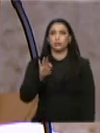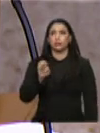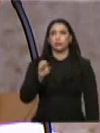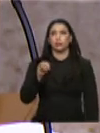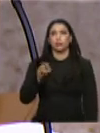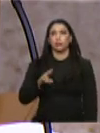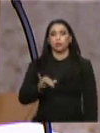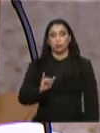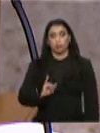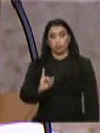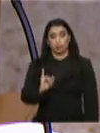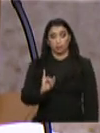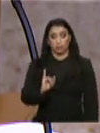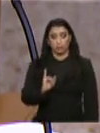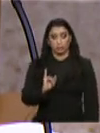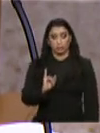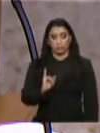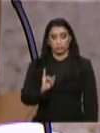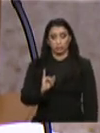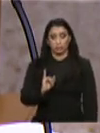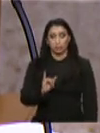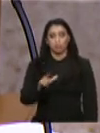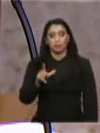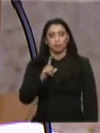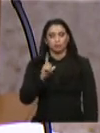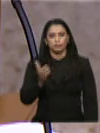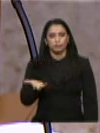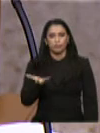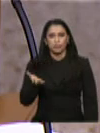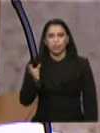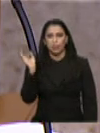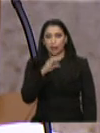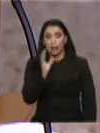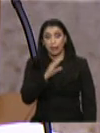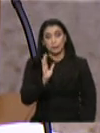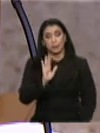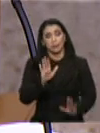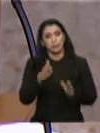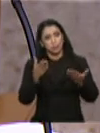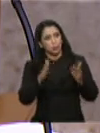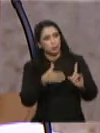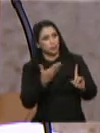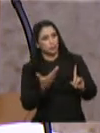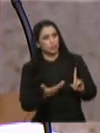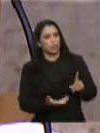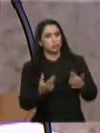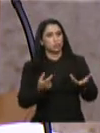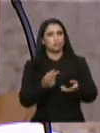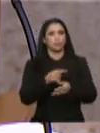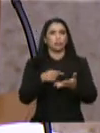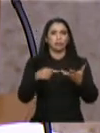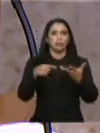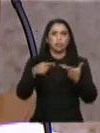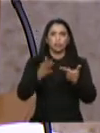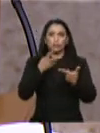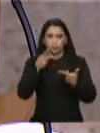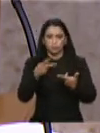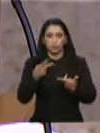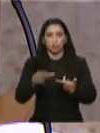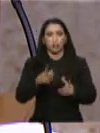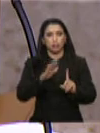Eu pretendia ser muito, muito breve, mas até em homenagem a alguns aspectos que foram trazidos,